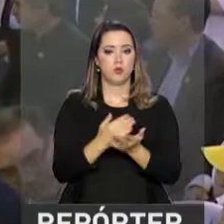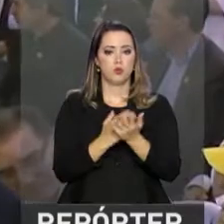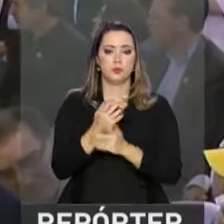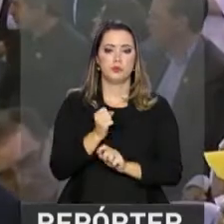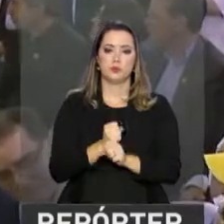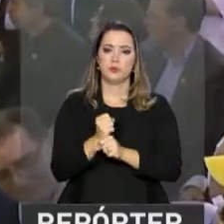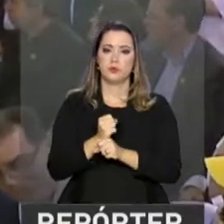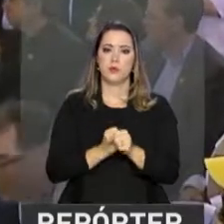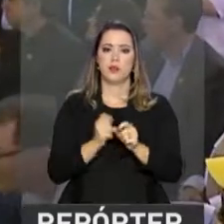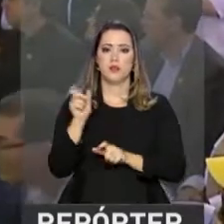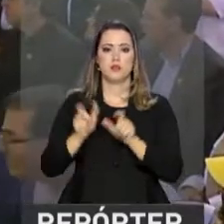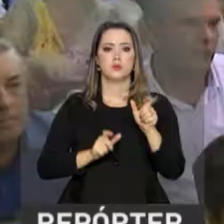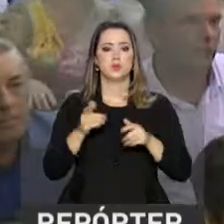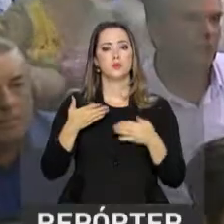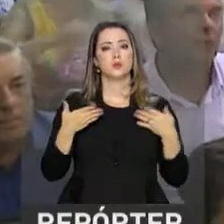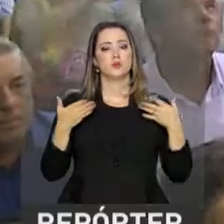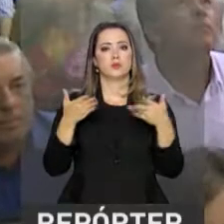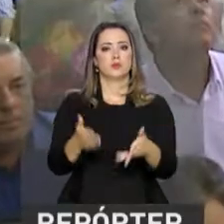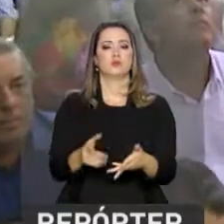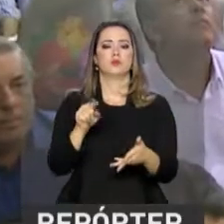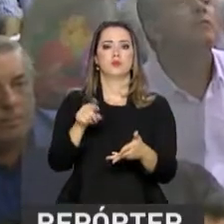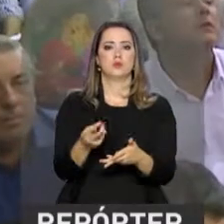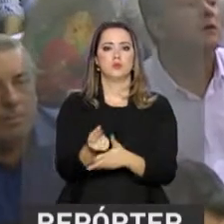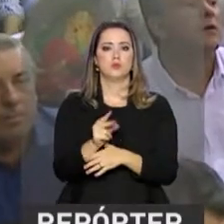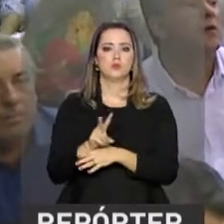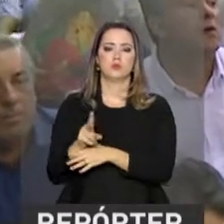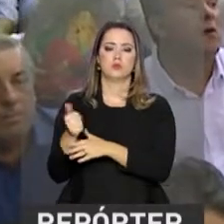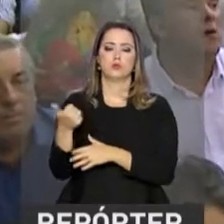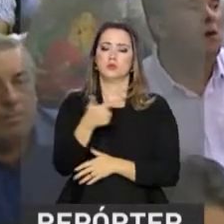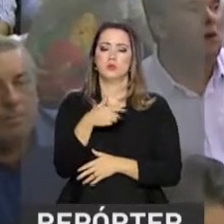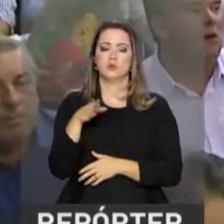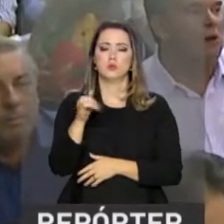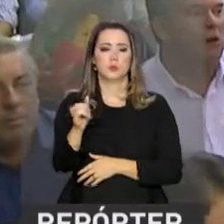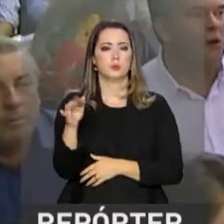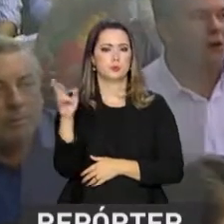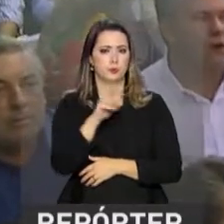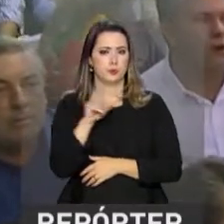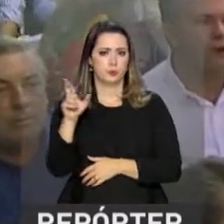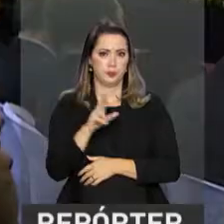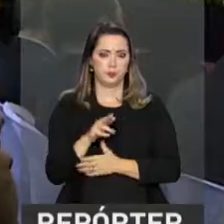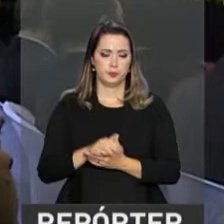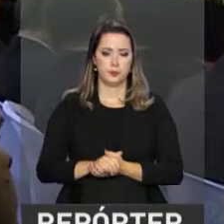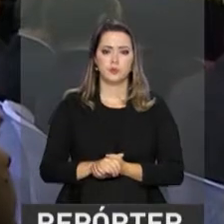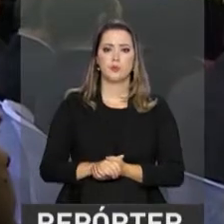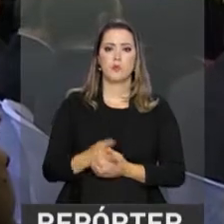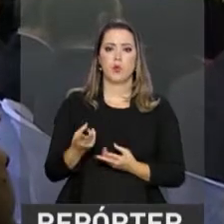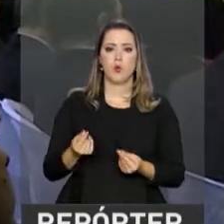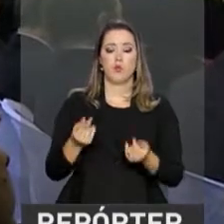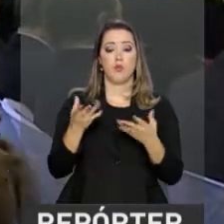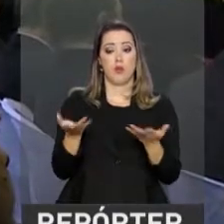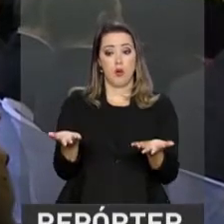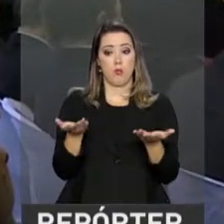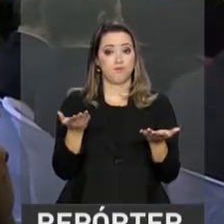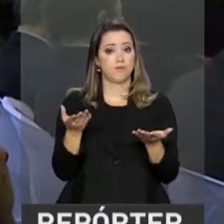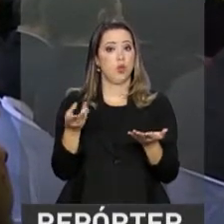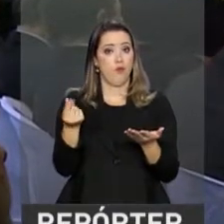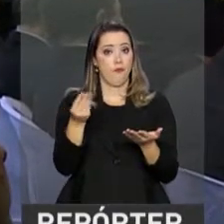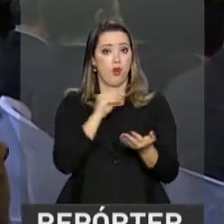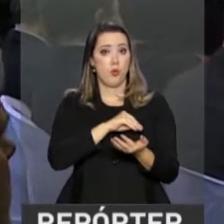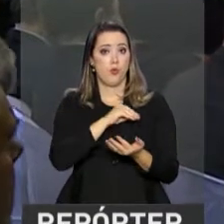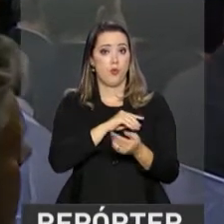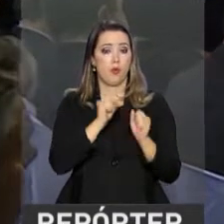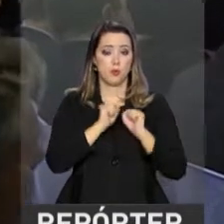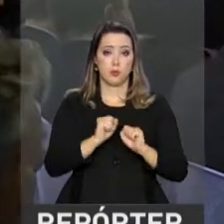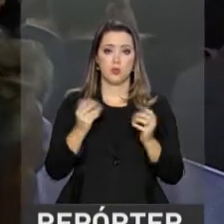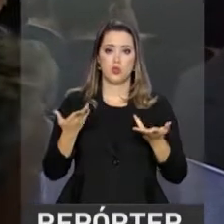ano, os produtores vão ter acesso a um crédito de 12 bilhões e 500 milhões de reais. Com o valor nas mãos, eles podem